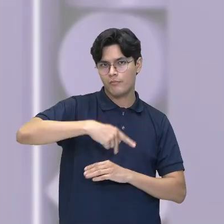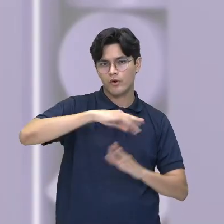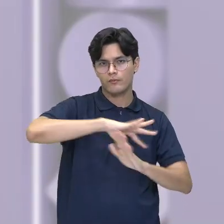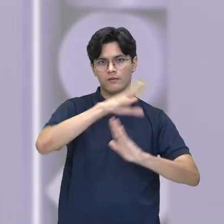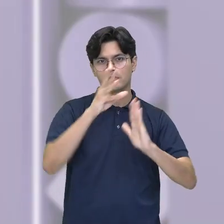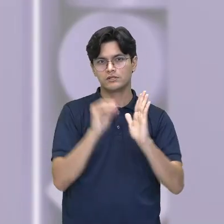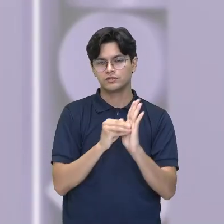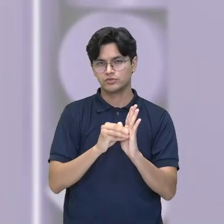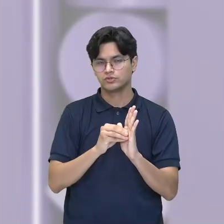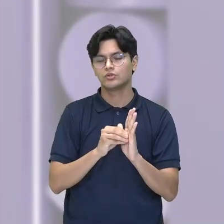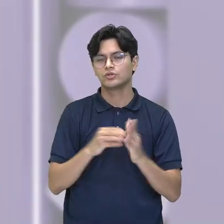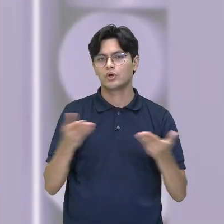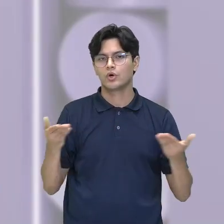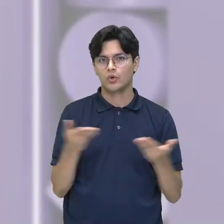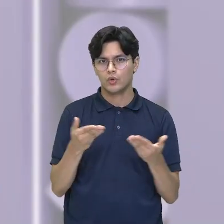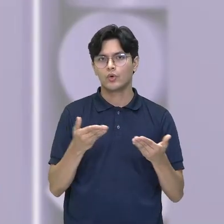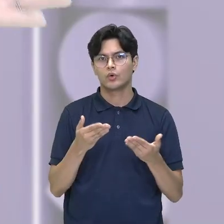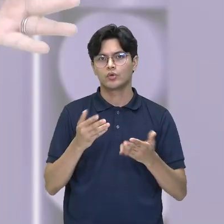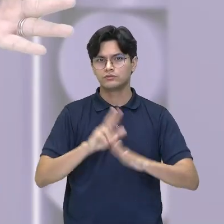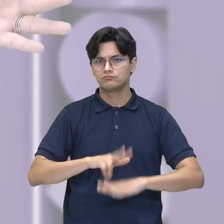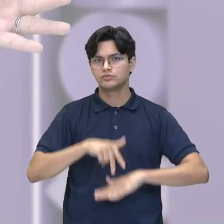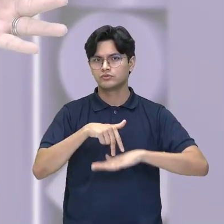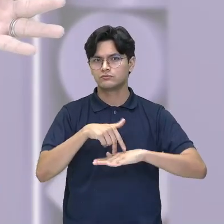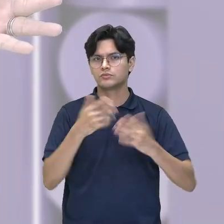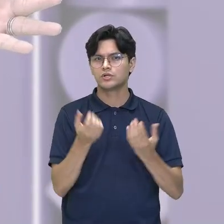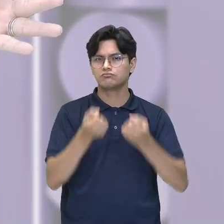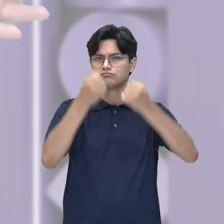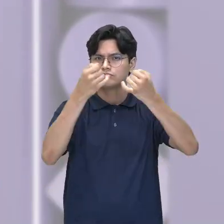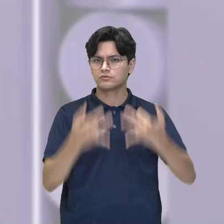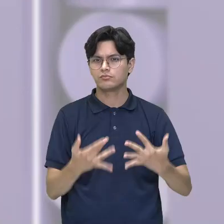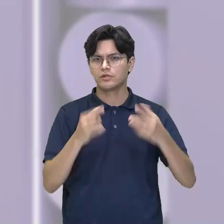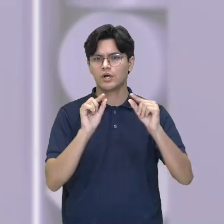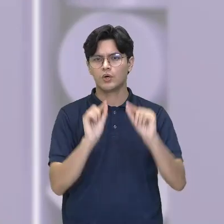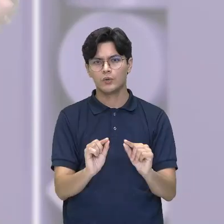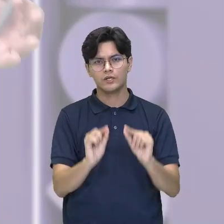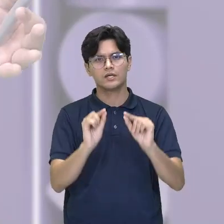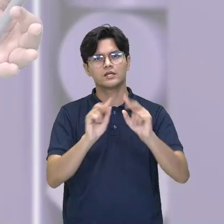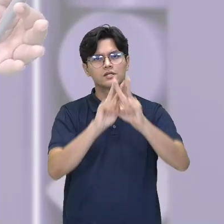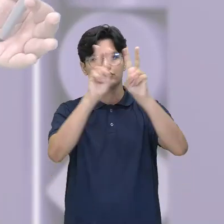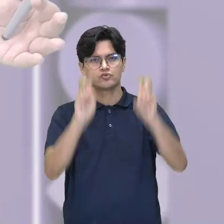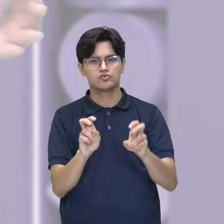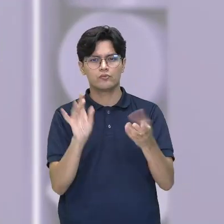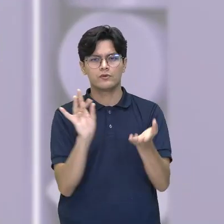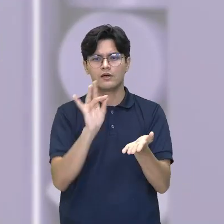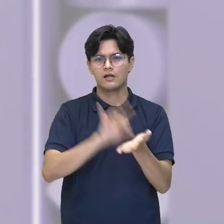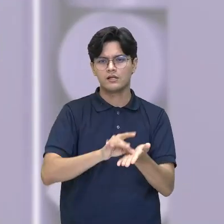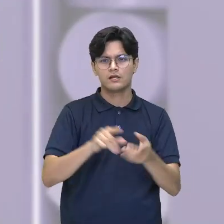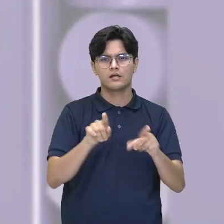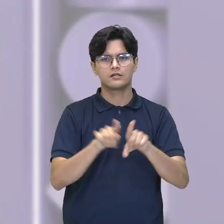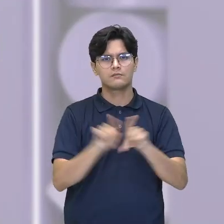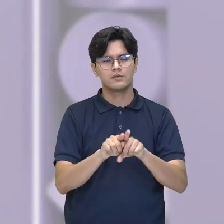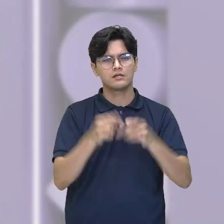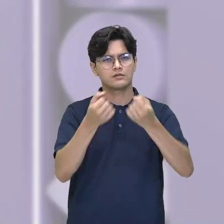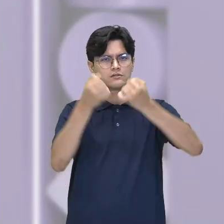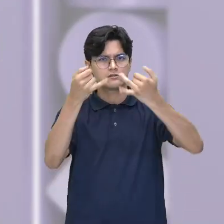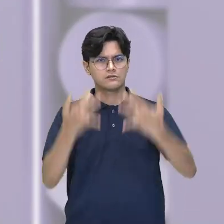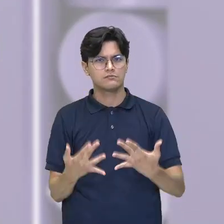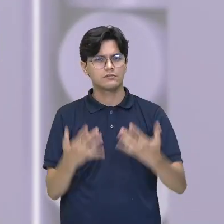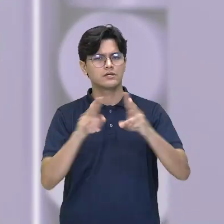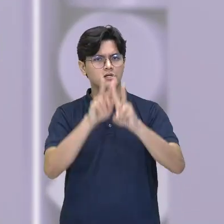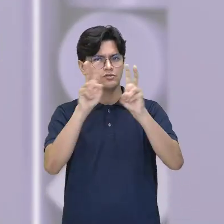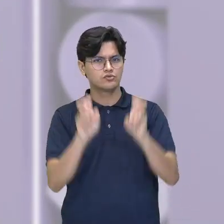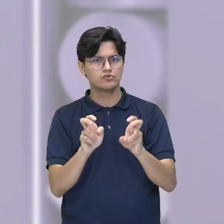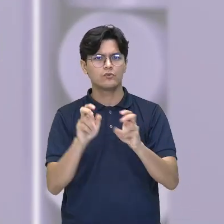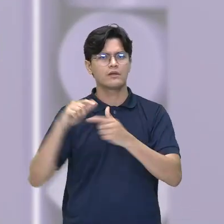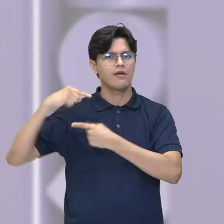certa forma, se colocaram à disposição para explicar a realidade, explicar a sua história, a sua ancestralidade,